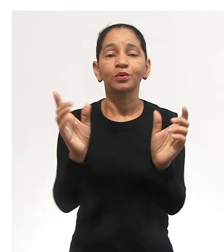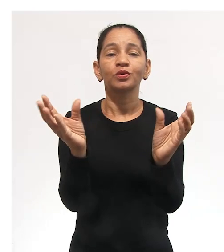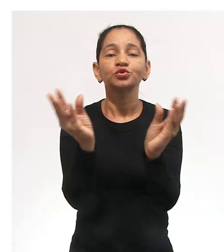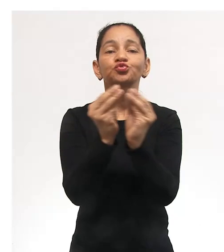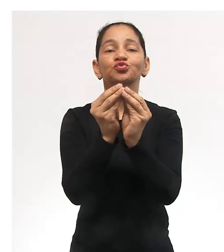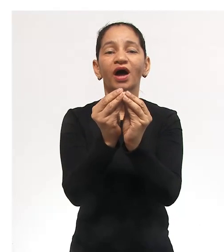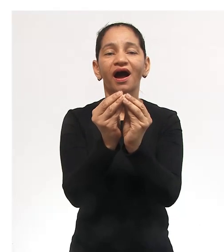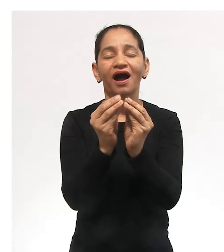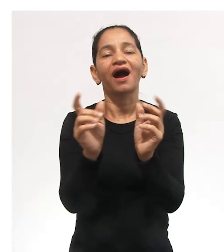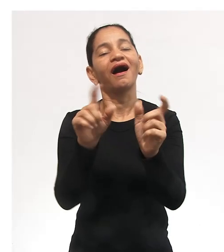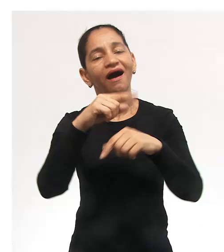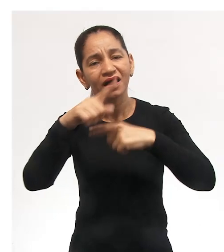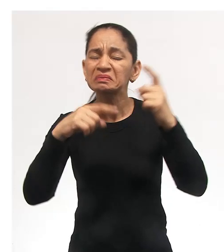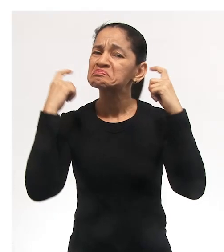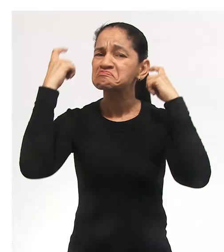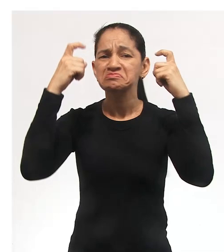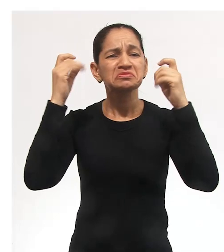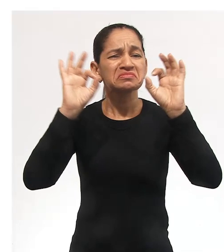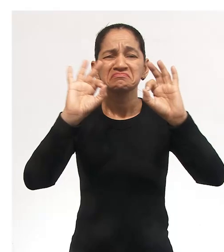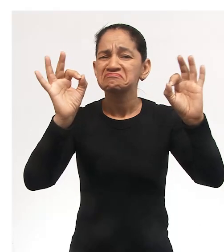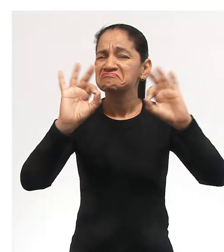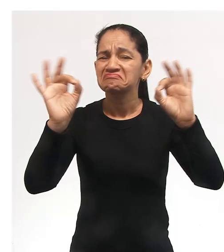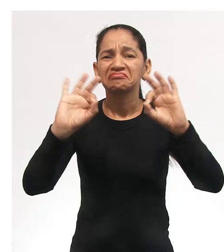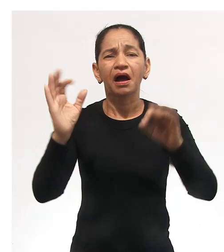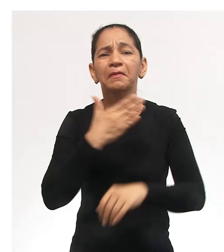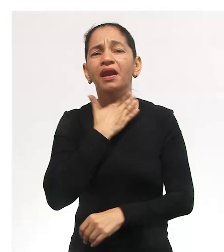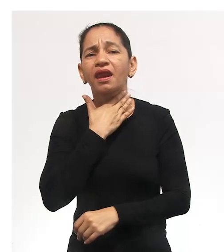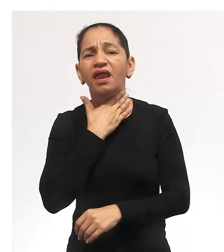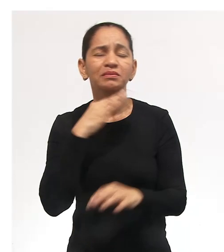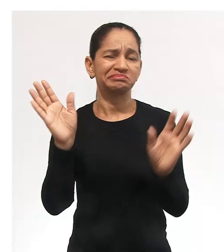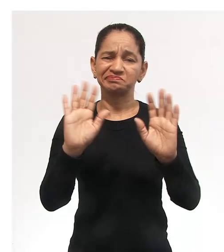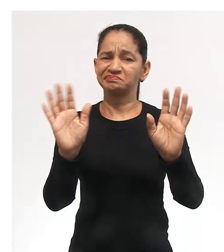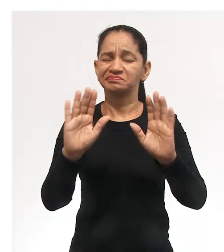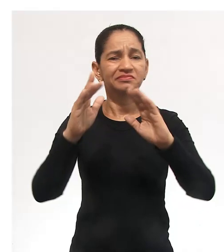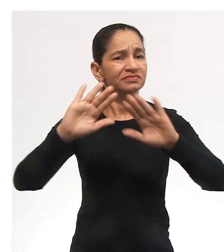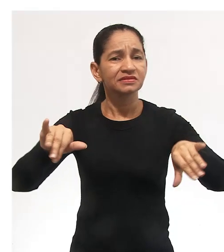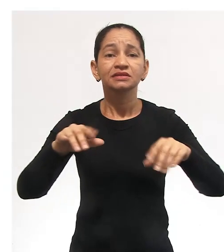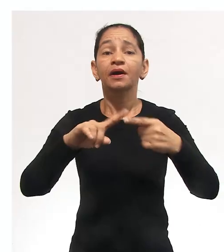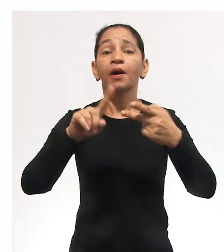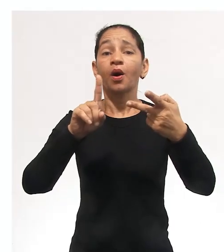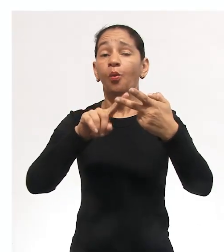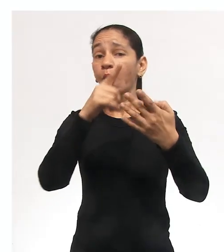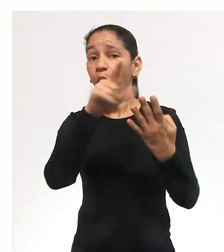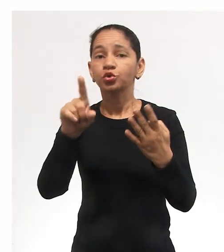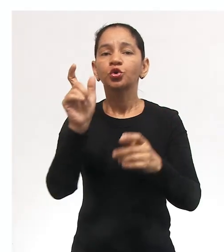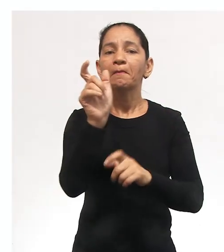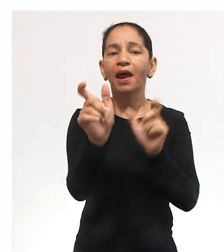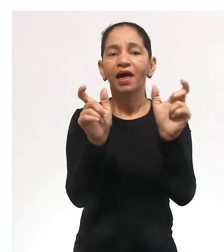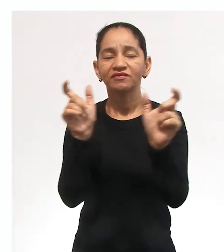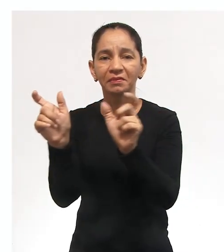a formação de palavras, sem se preocupar tanto com os sons isolados.